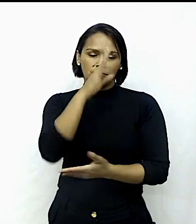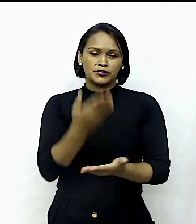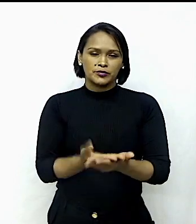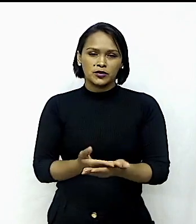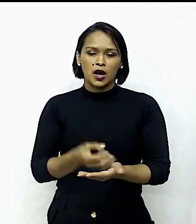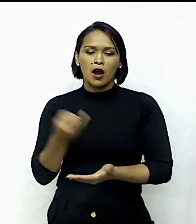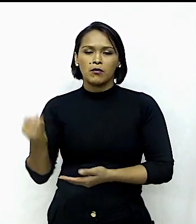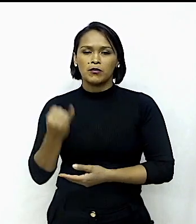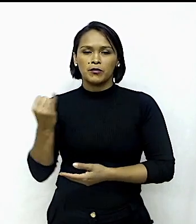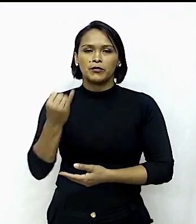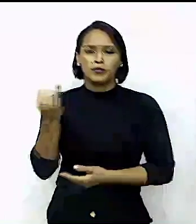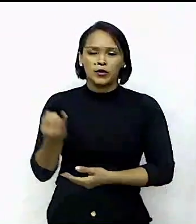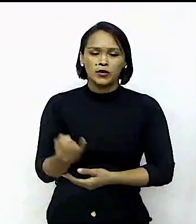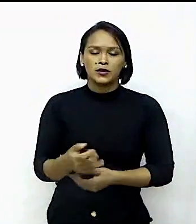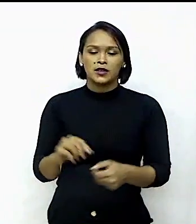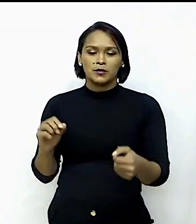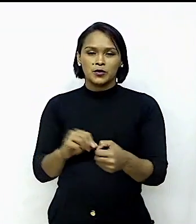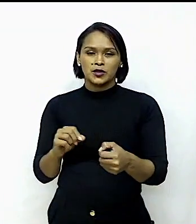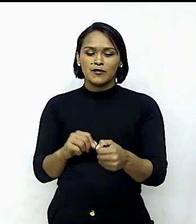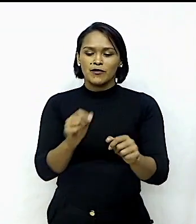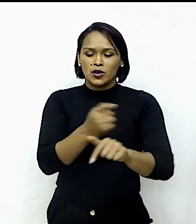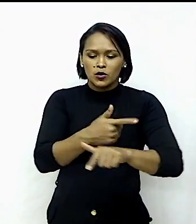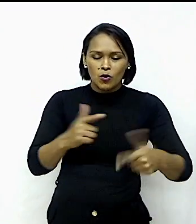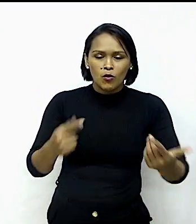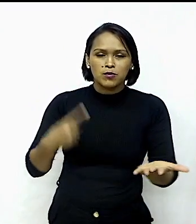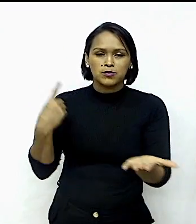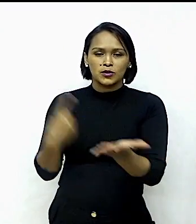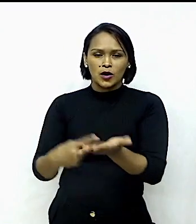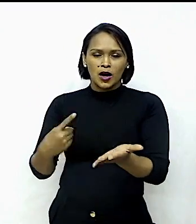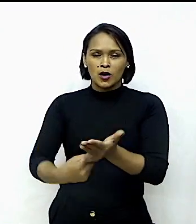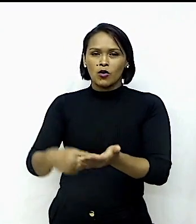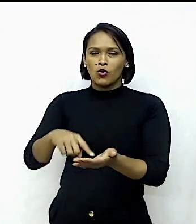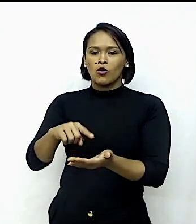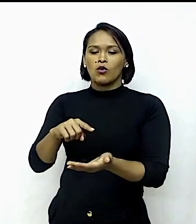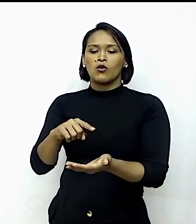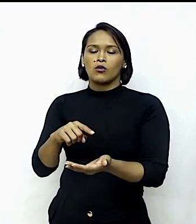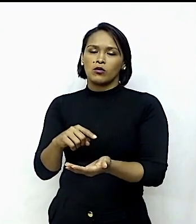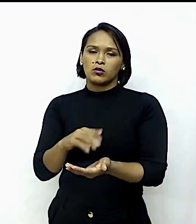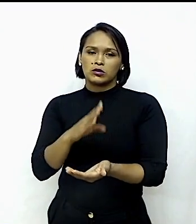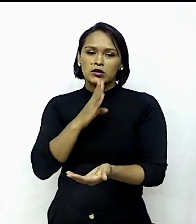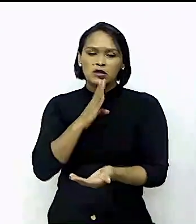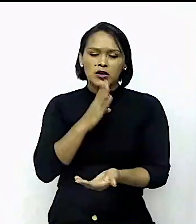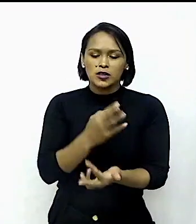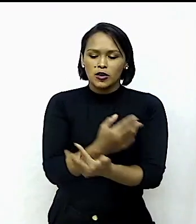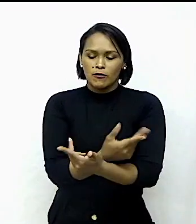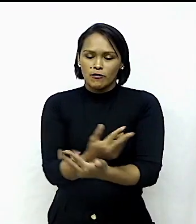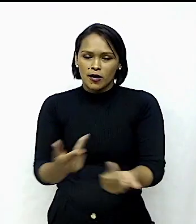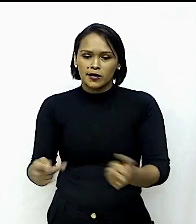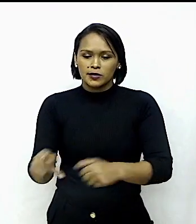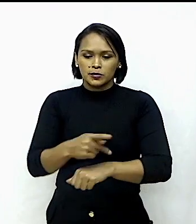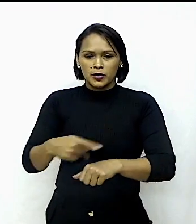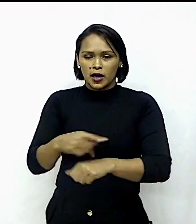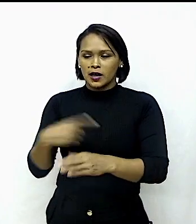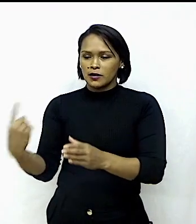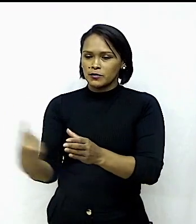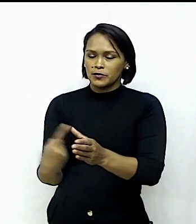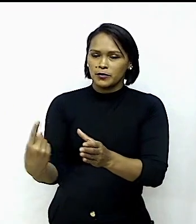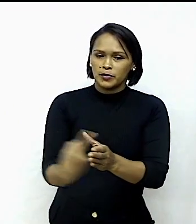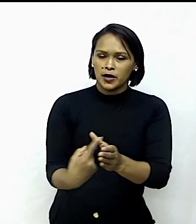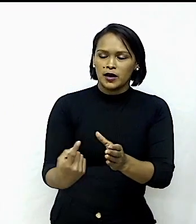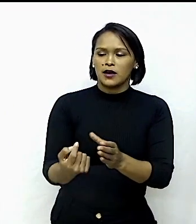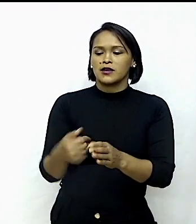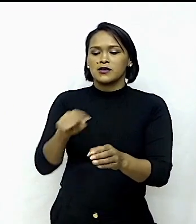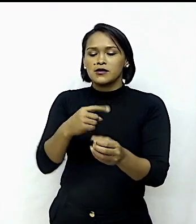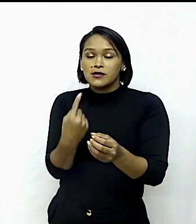a efetivação de um amplo acordo de reconhecimento mútuo e Garanta a entrada de produtos